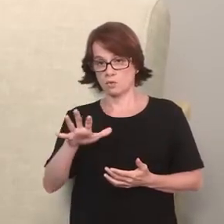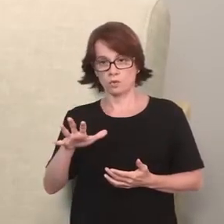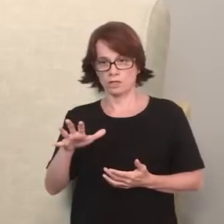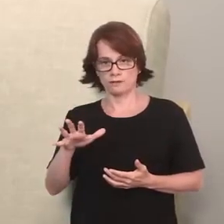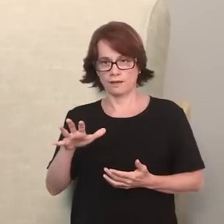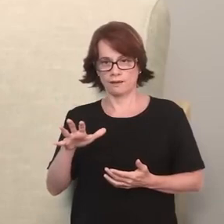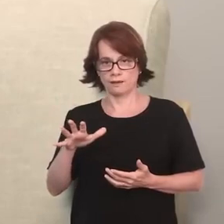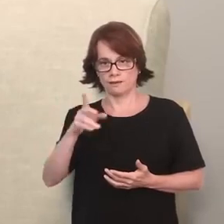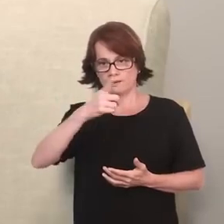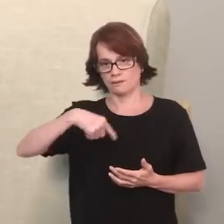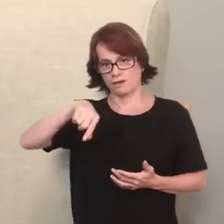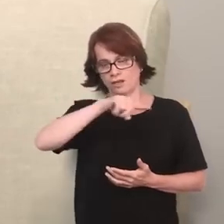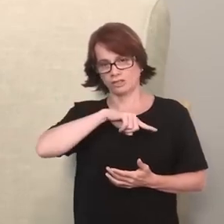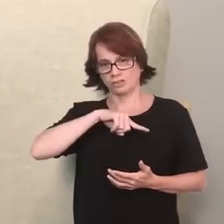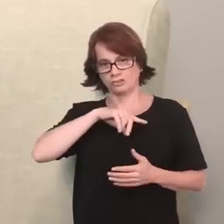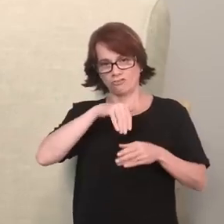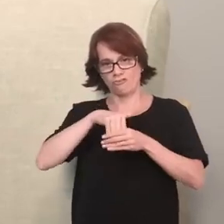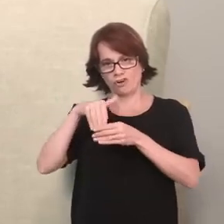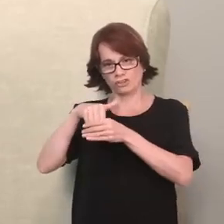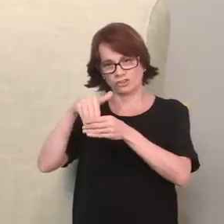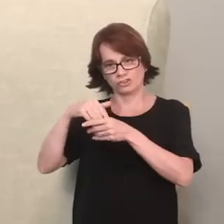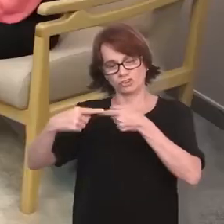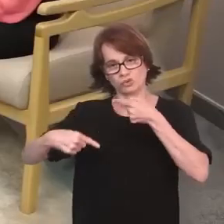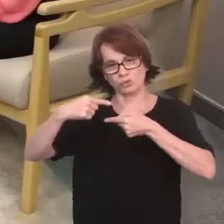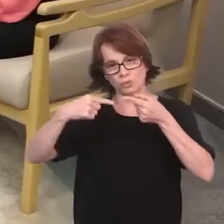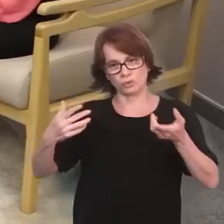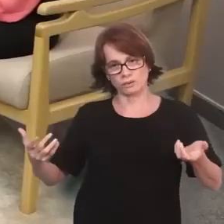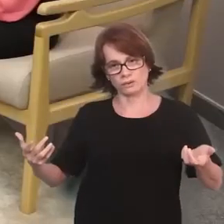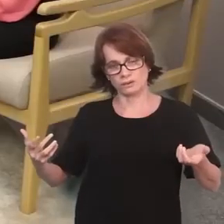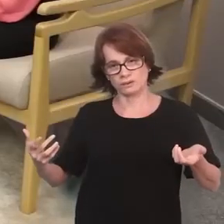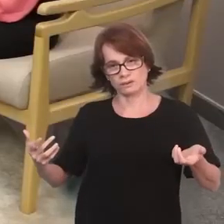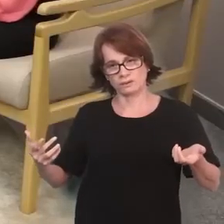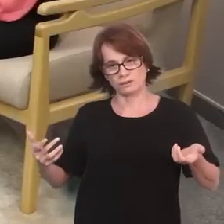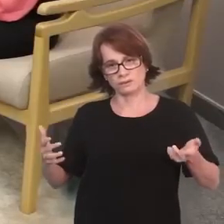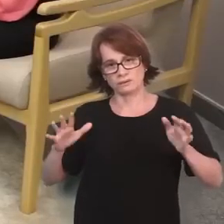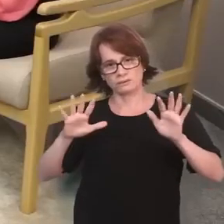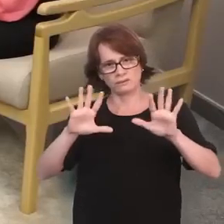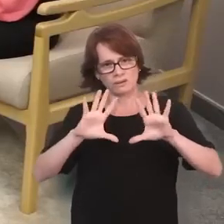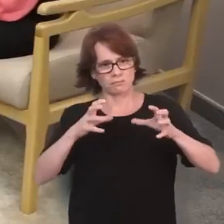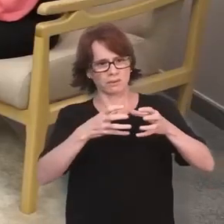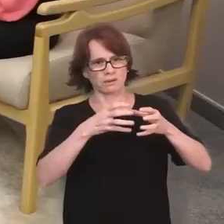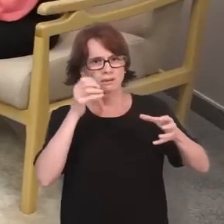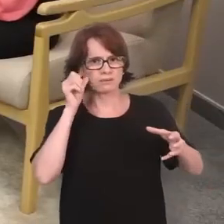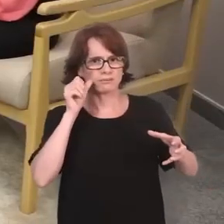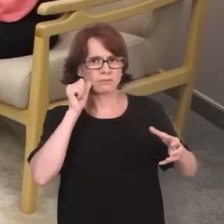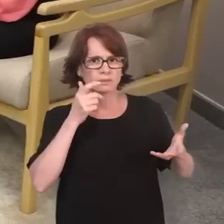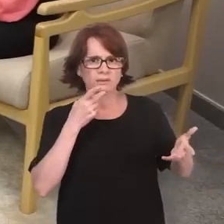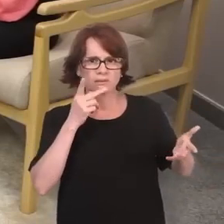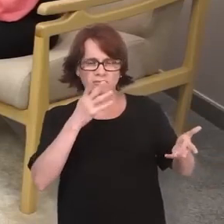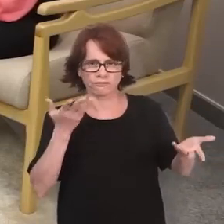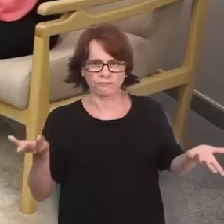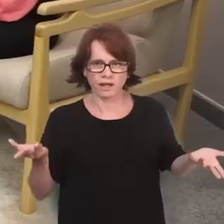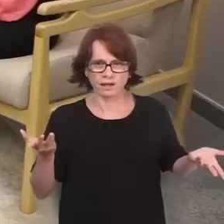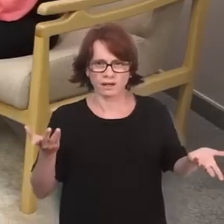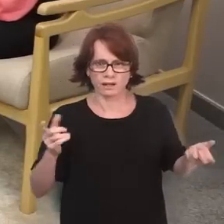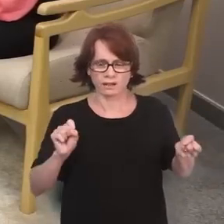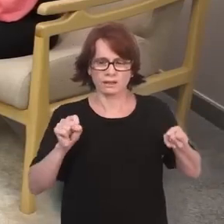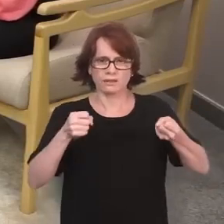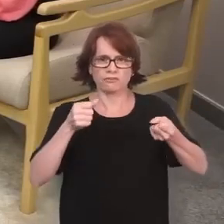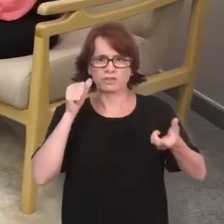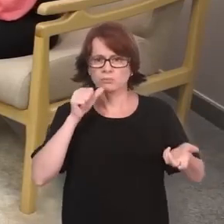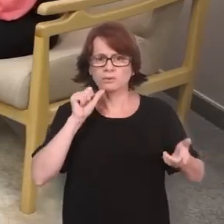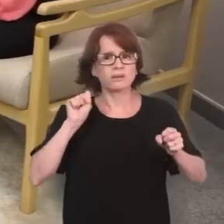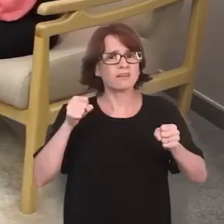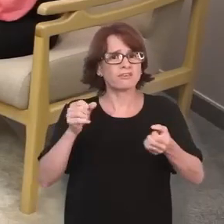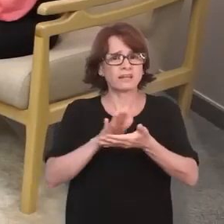de cima de jeito nenhum, tá? Então eu falo assim, vem cá, essa bancada feminina aqui, né, que diz que defende mulher, não tá defendendo